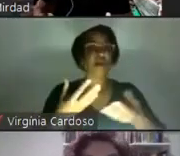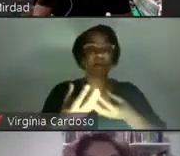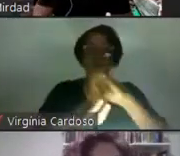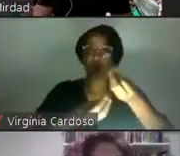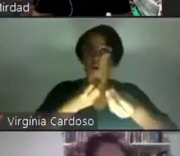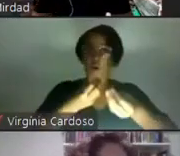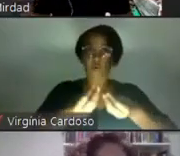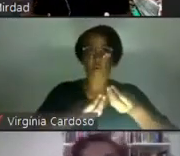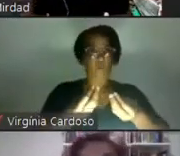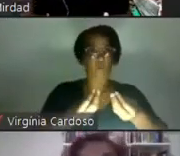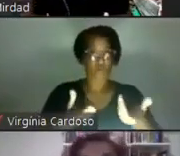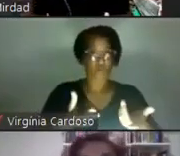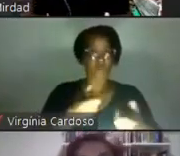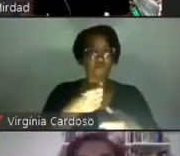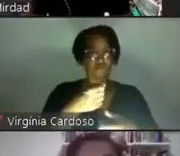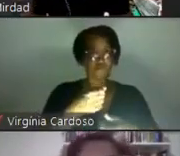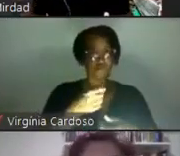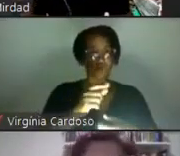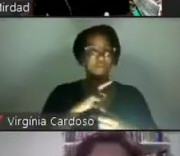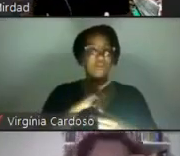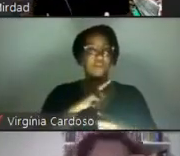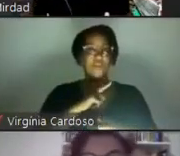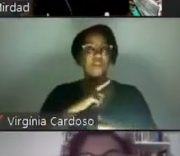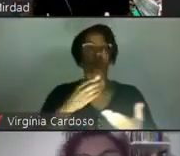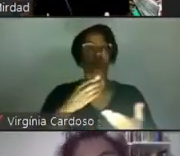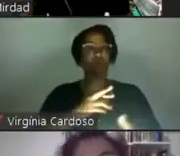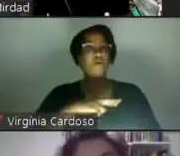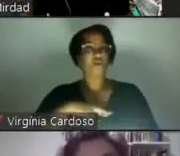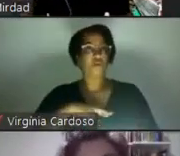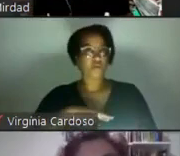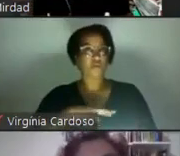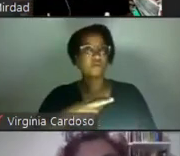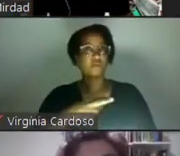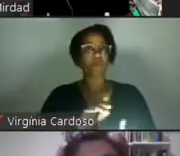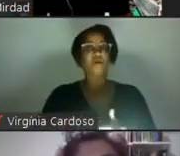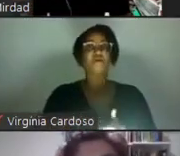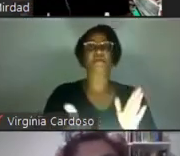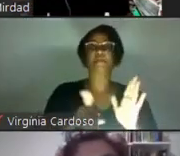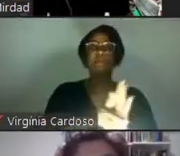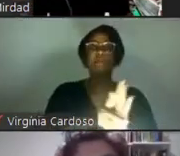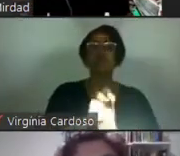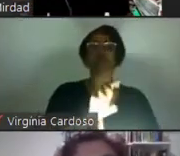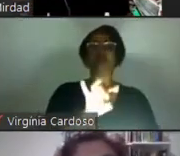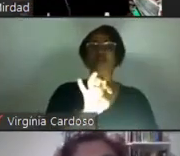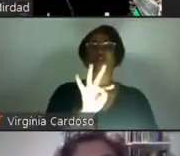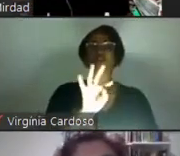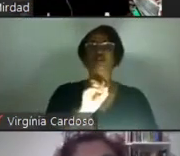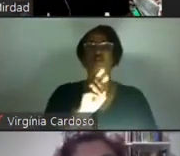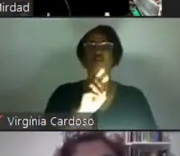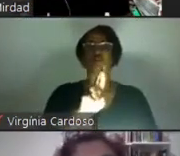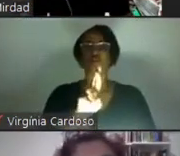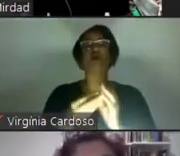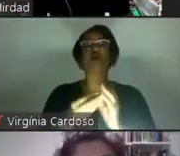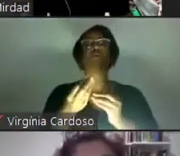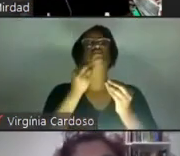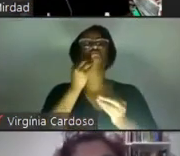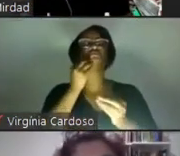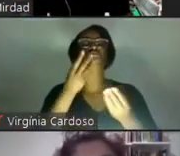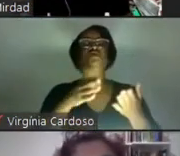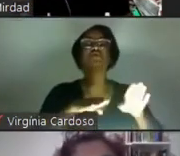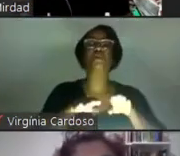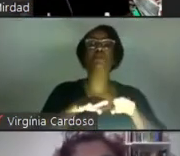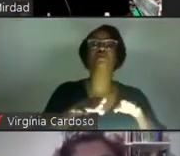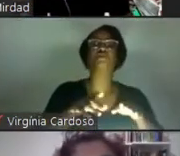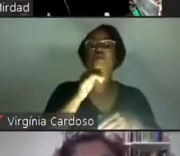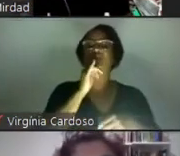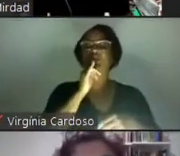É, você que está com um romance lançado pela editora, como é que você vê esse movimento de, Por exemplo, eu estou